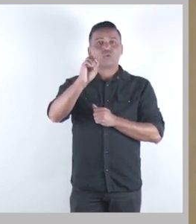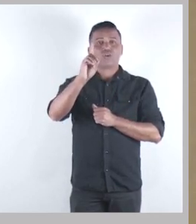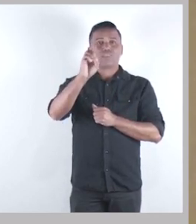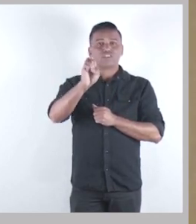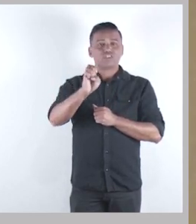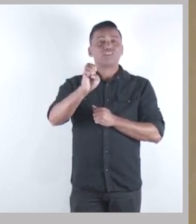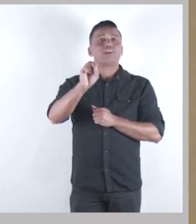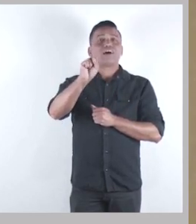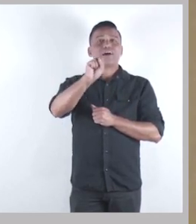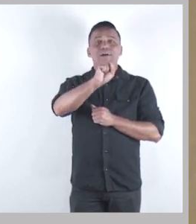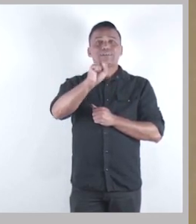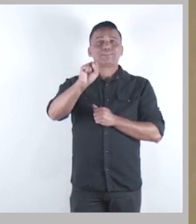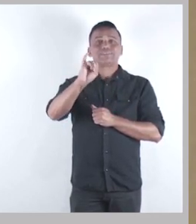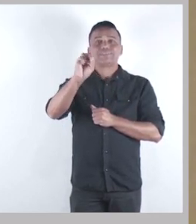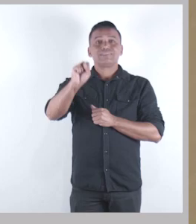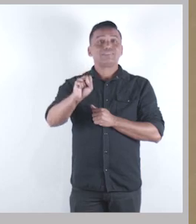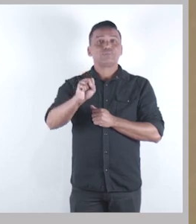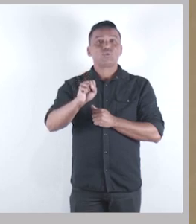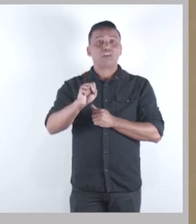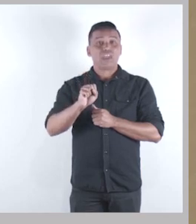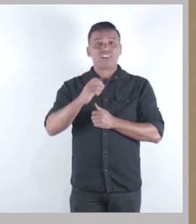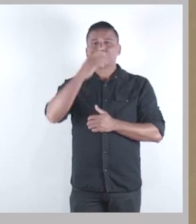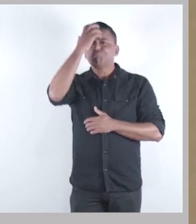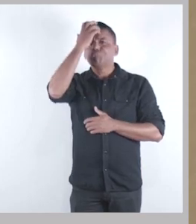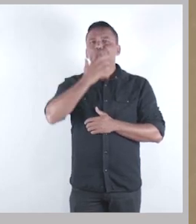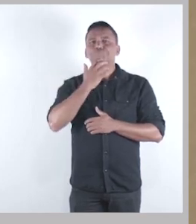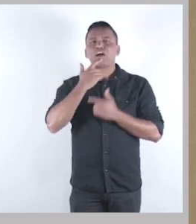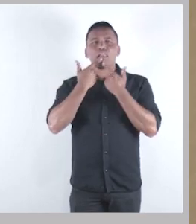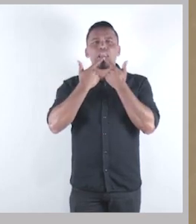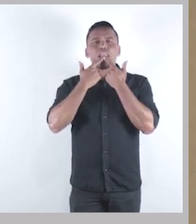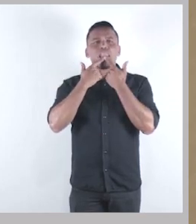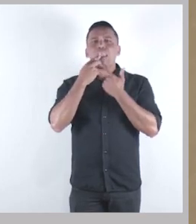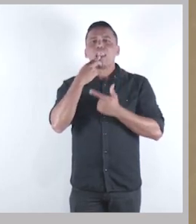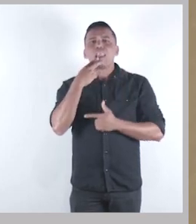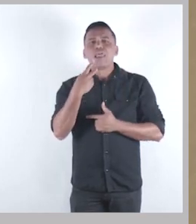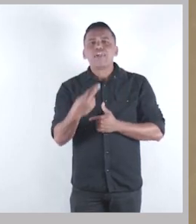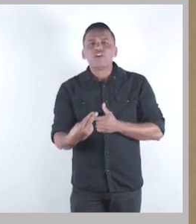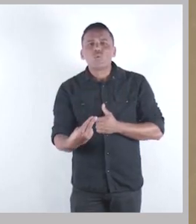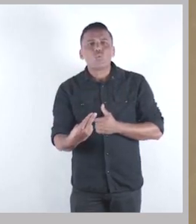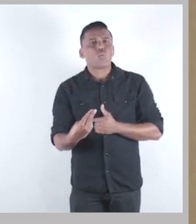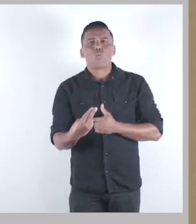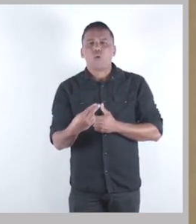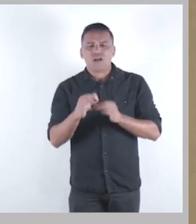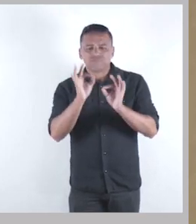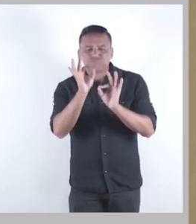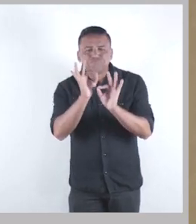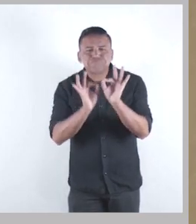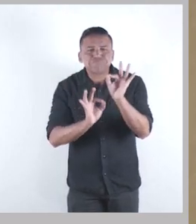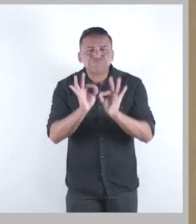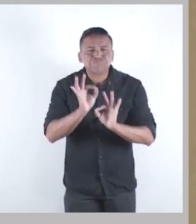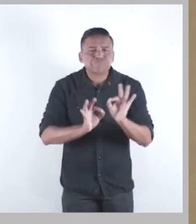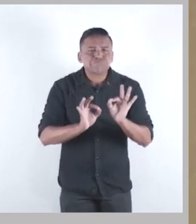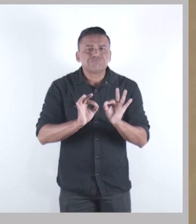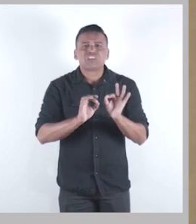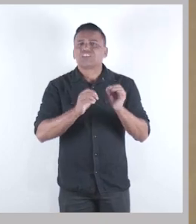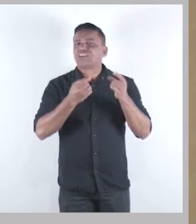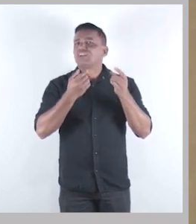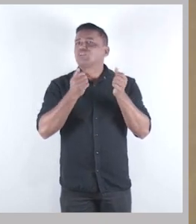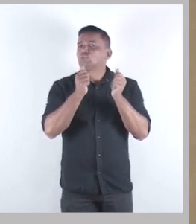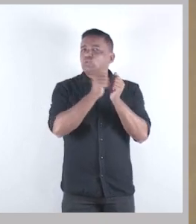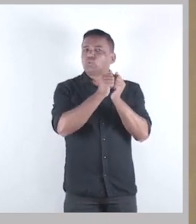pelo rigor no uso da língua, forma como exprime, e coloco ao lado do Machado, coloco ao lado de Eça de